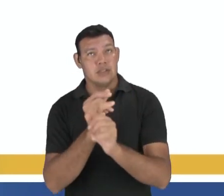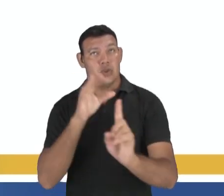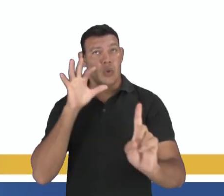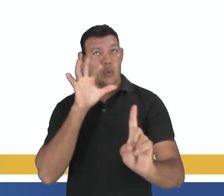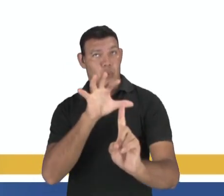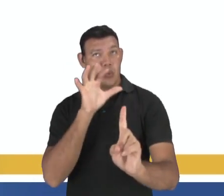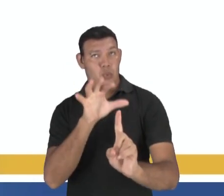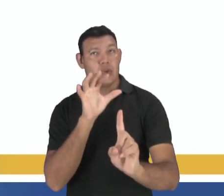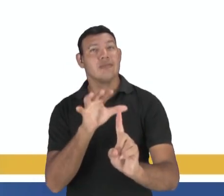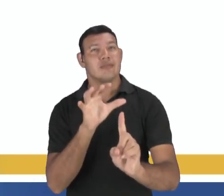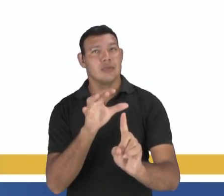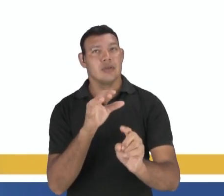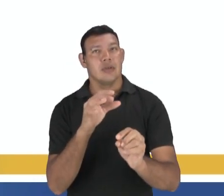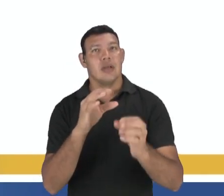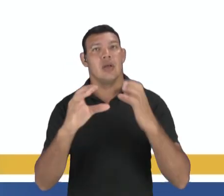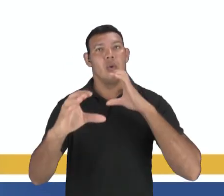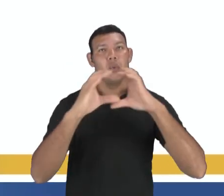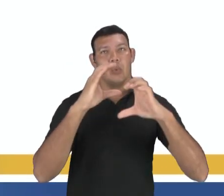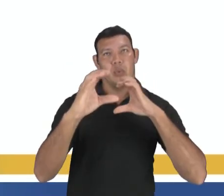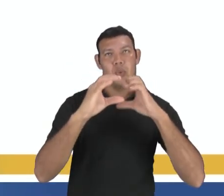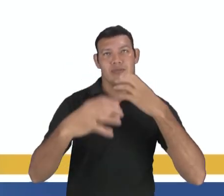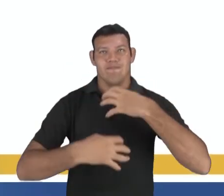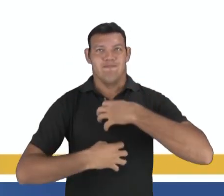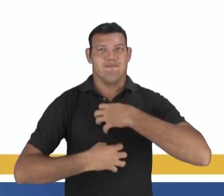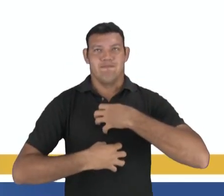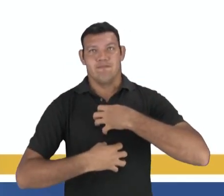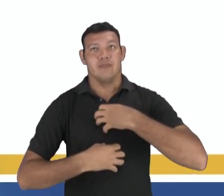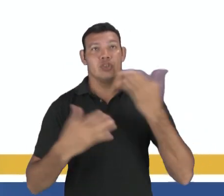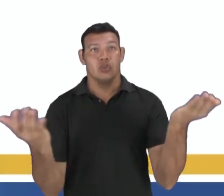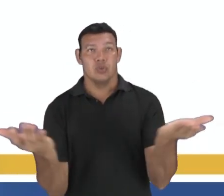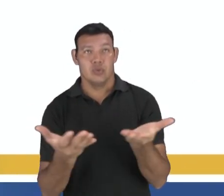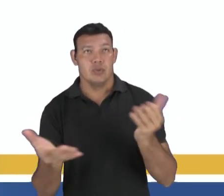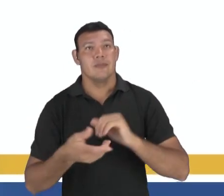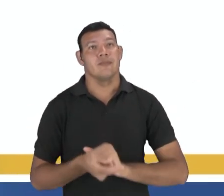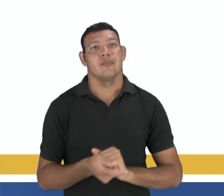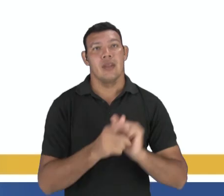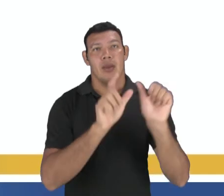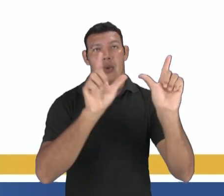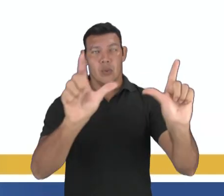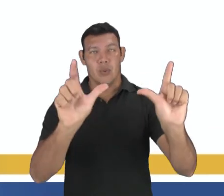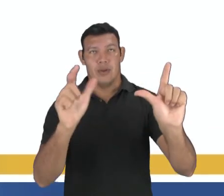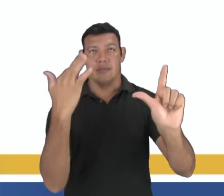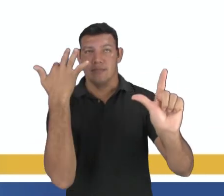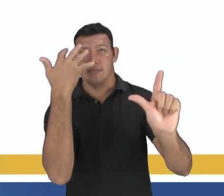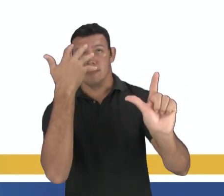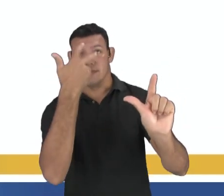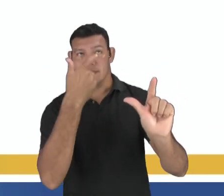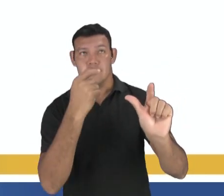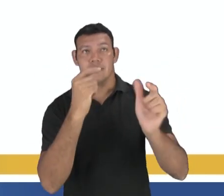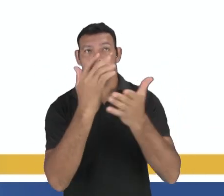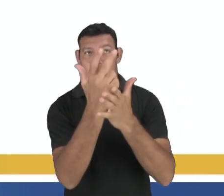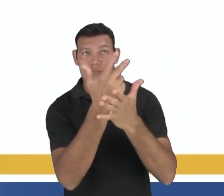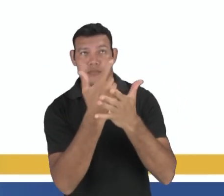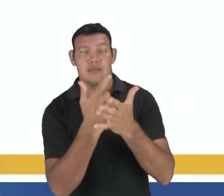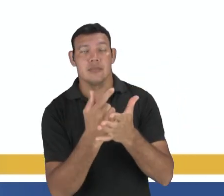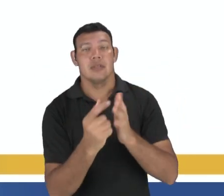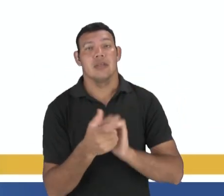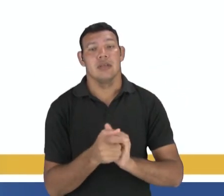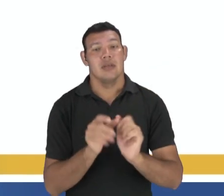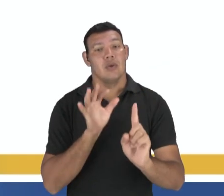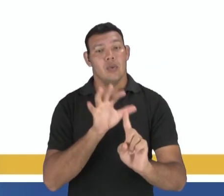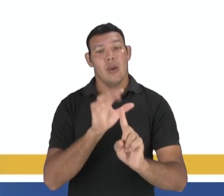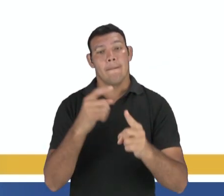comunicação contemporânea. A charge faz uma crítica ao uso vicioso dessa tecnologia, ou seja, por